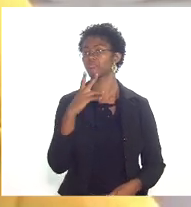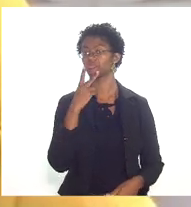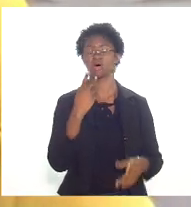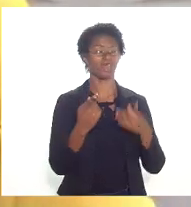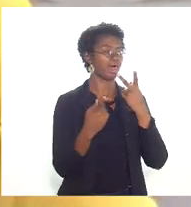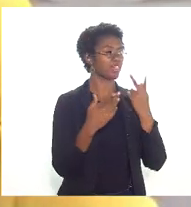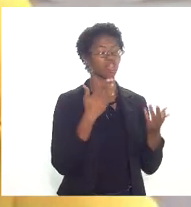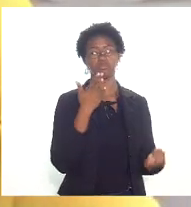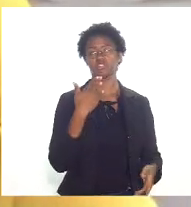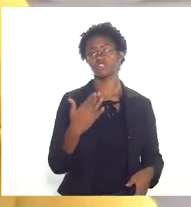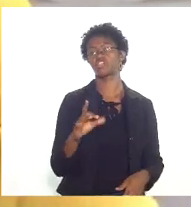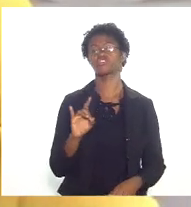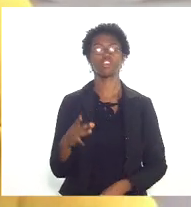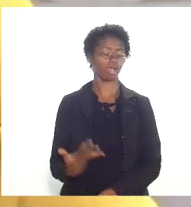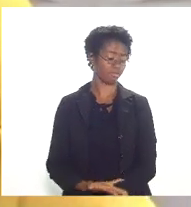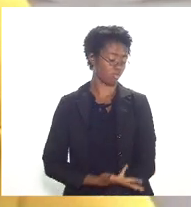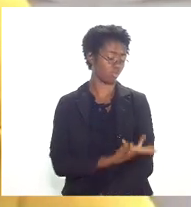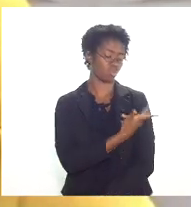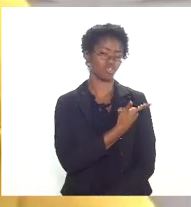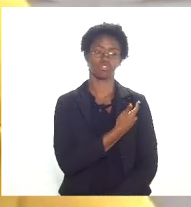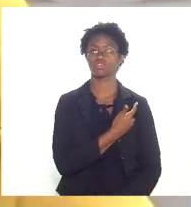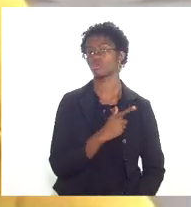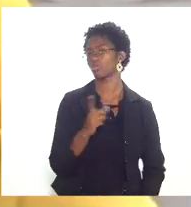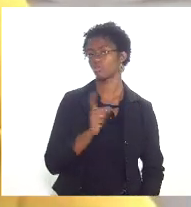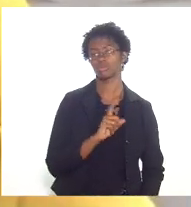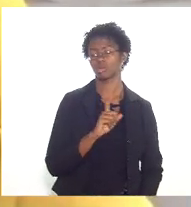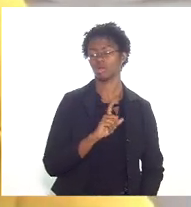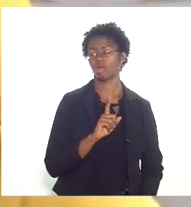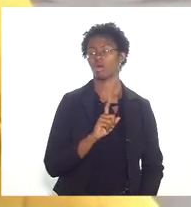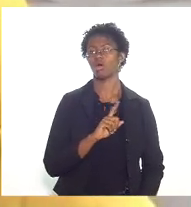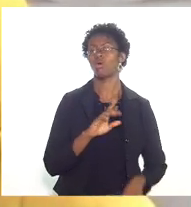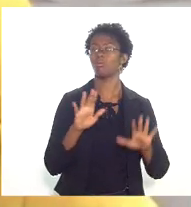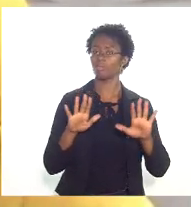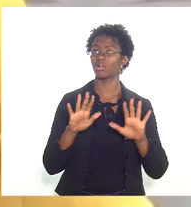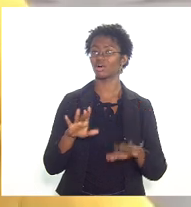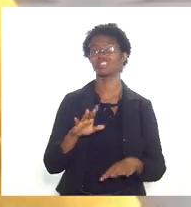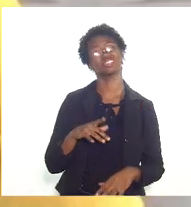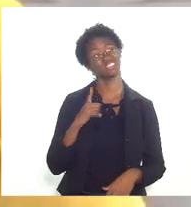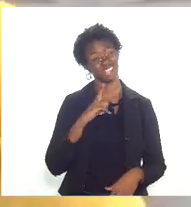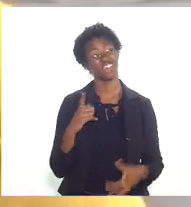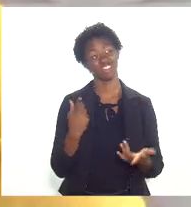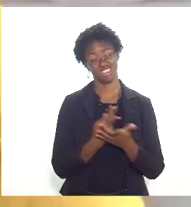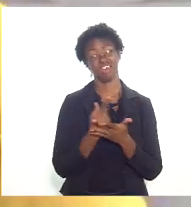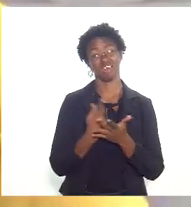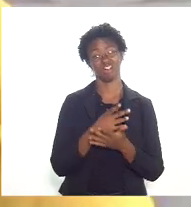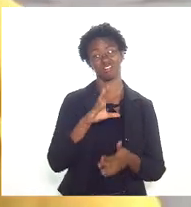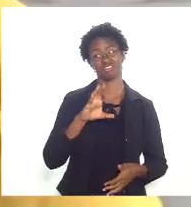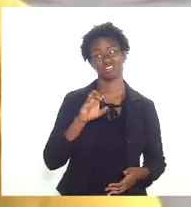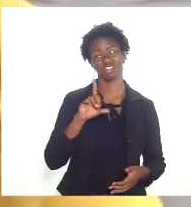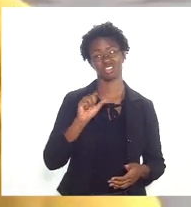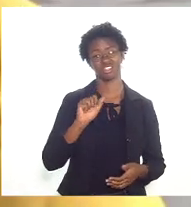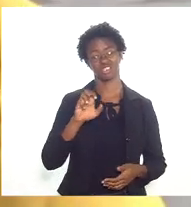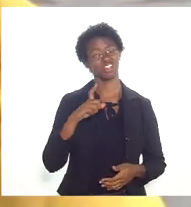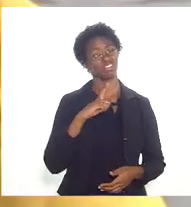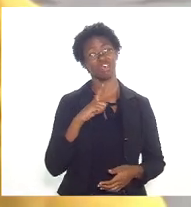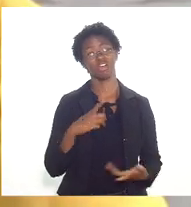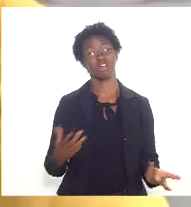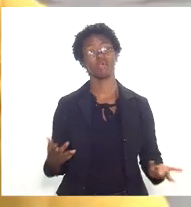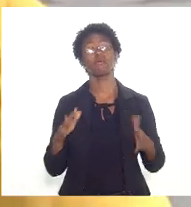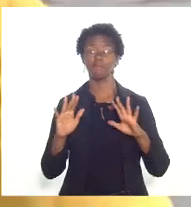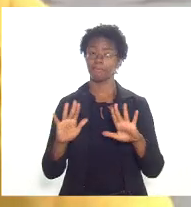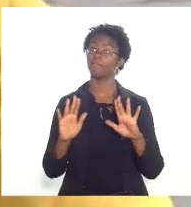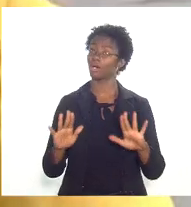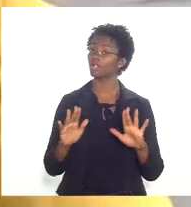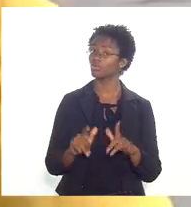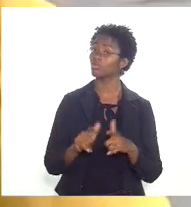patologia emocionada a cidade não aceitar tem erros plano que tem mas o erro maior